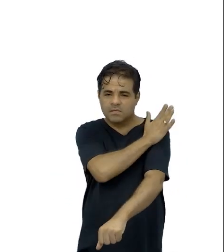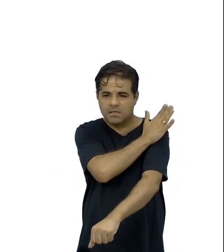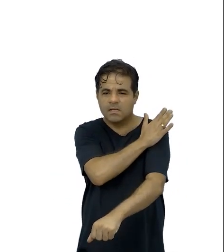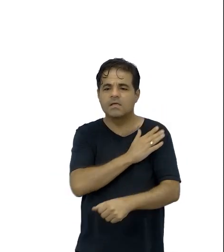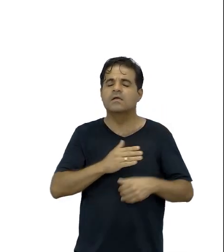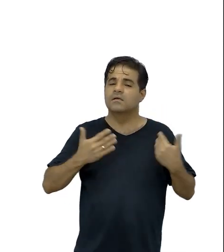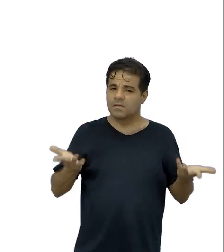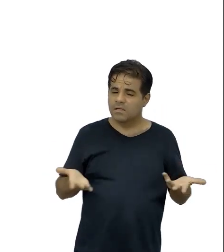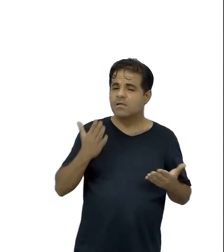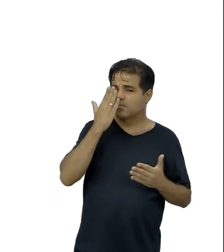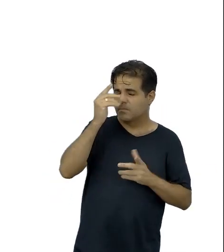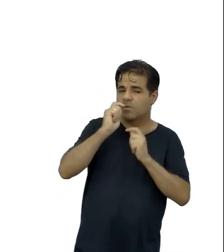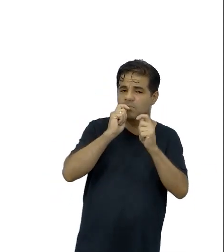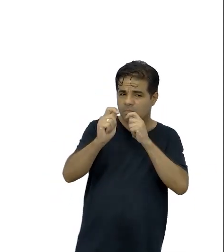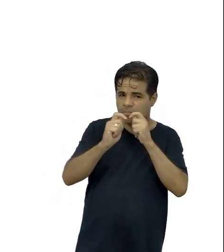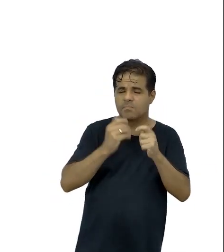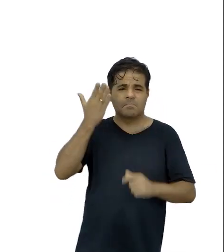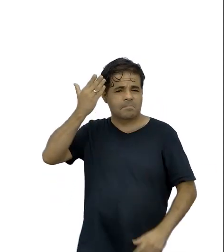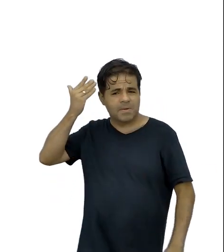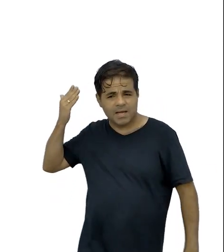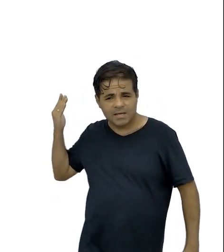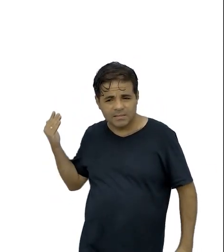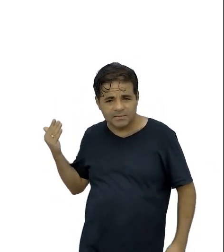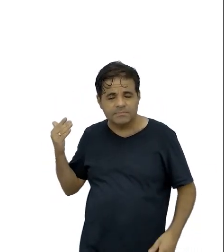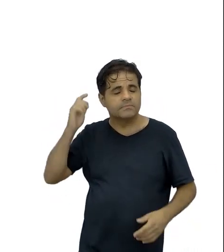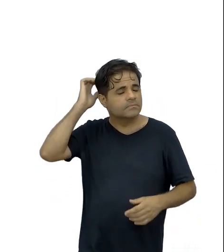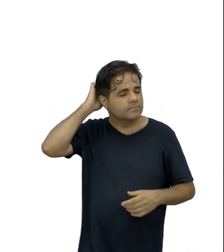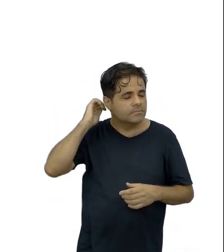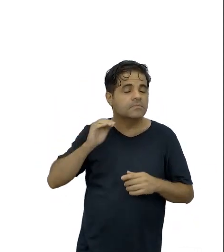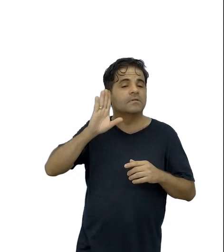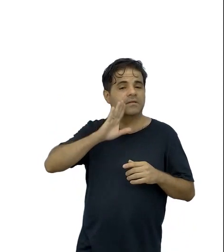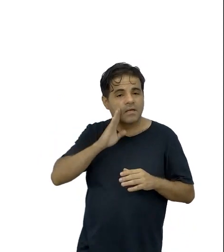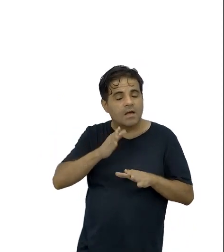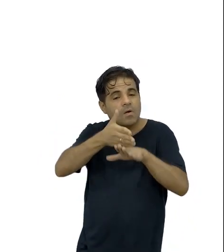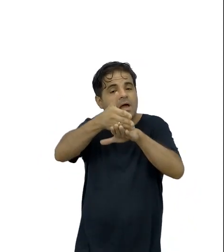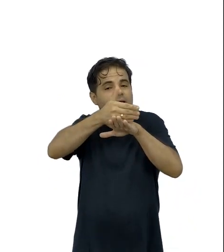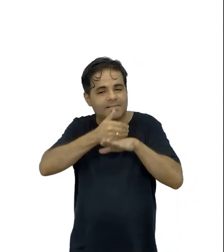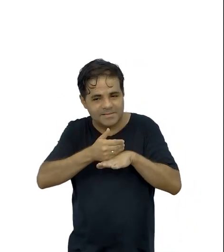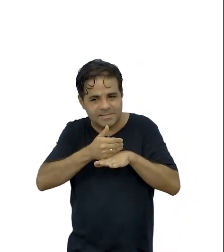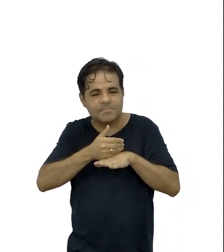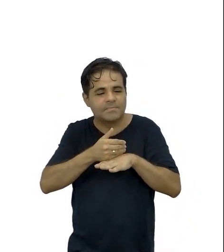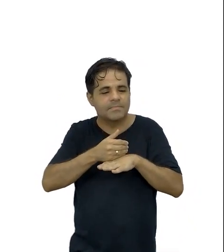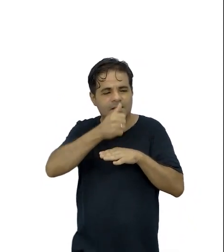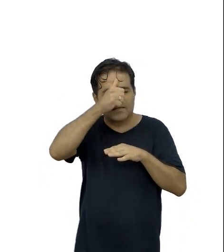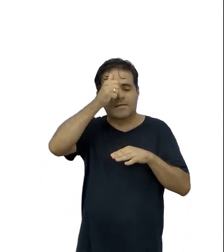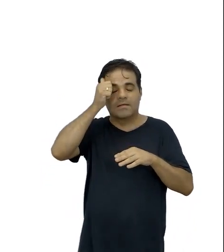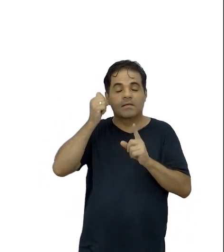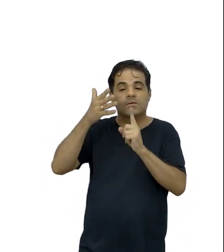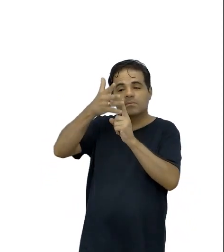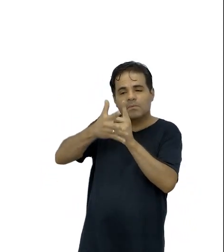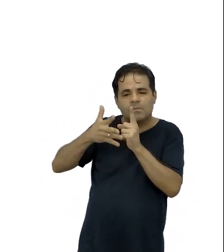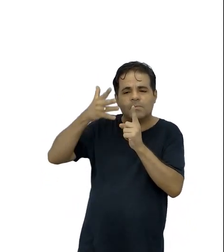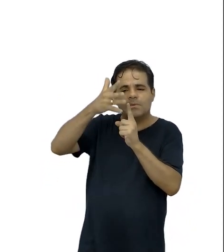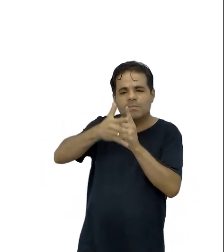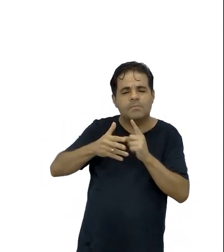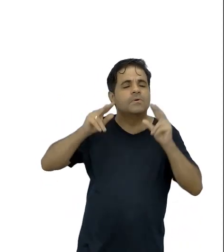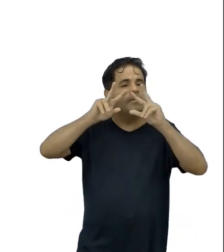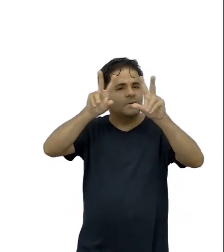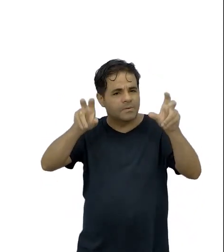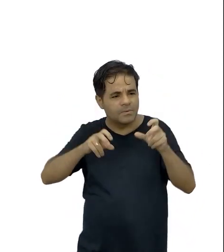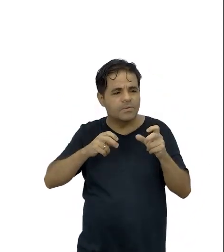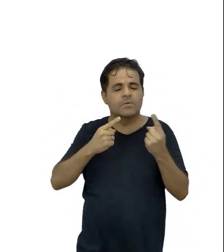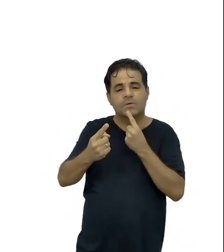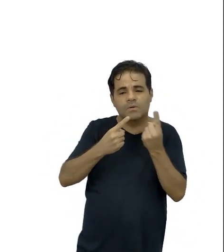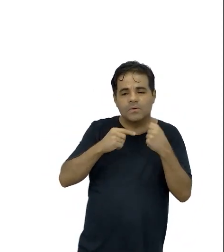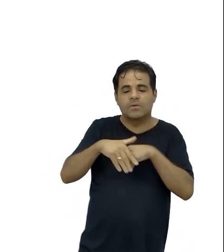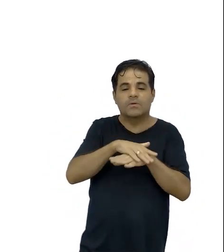reportagem foi muito famosa na época, e é legal antecipar né, discutir esse assunto com as rodas